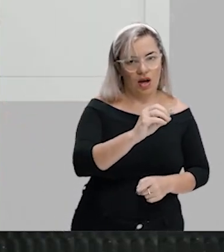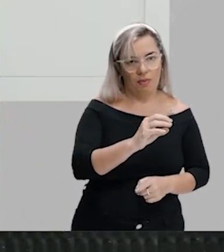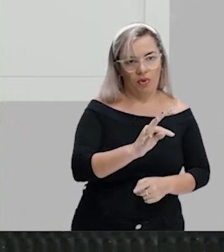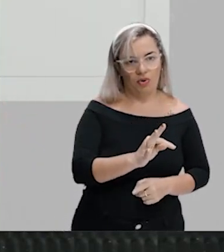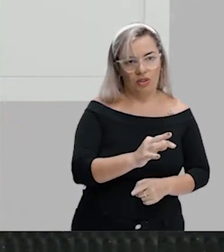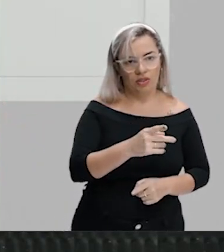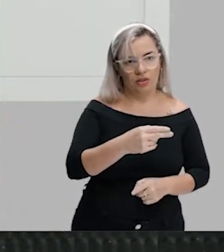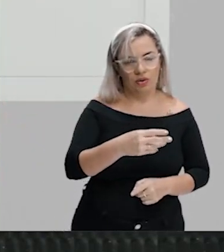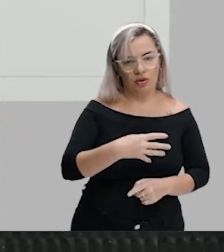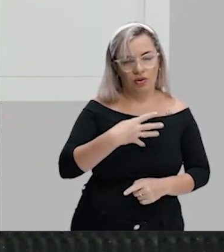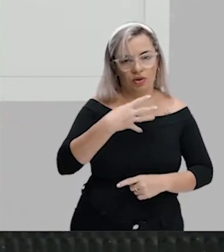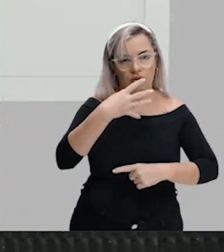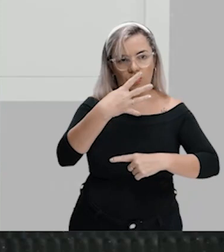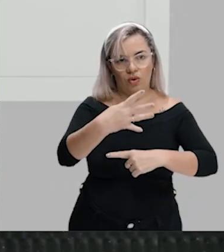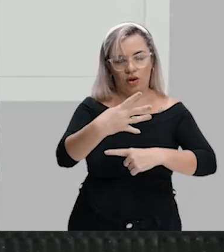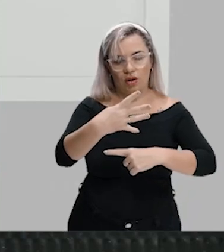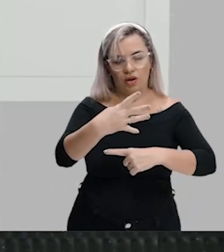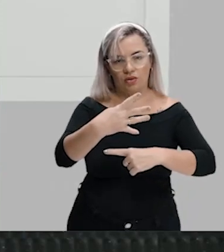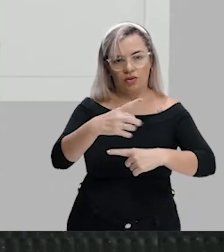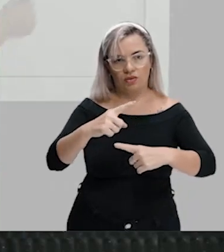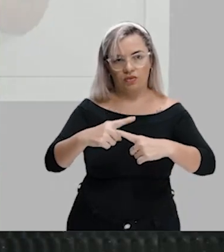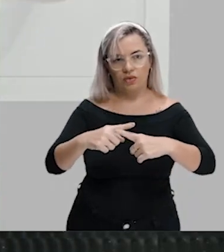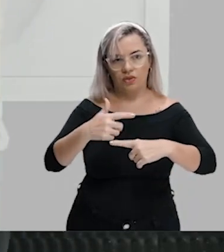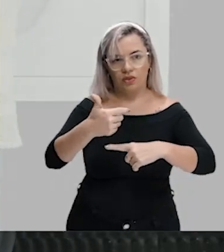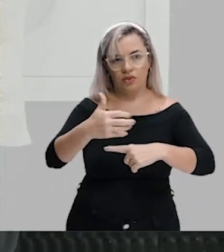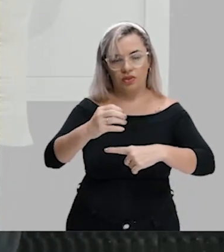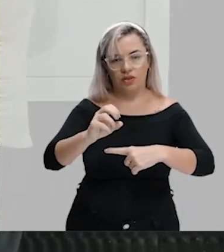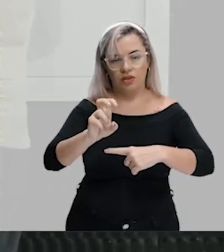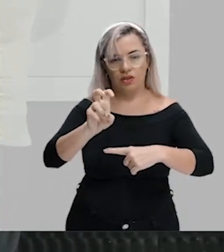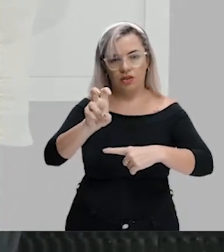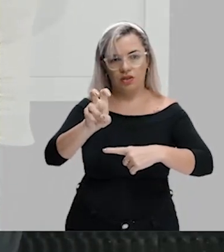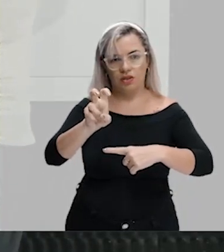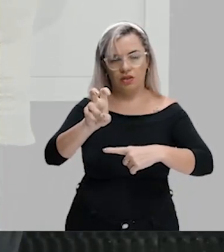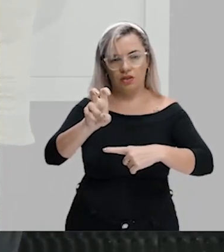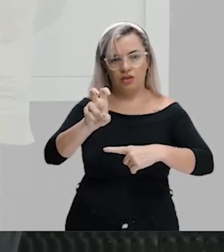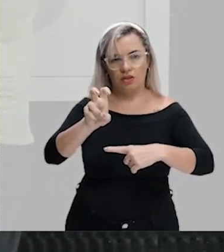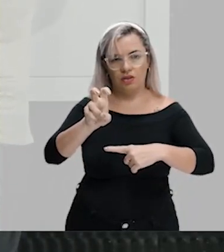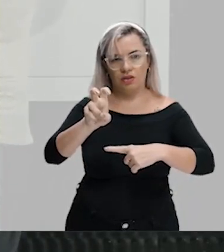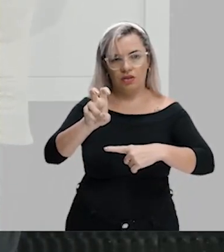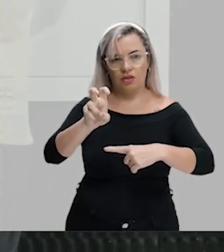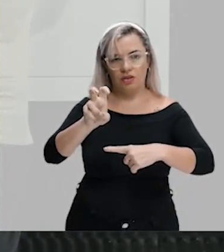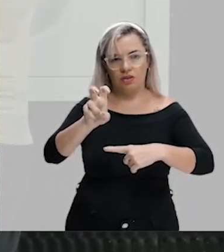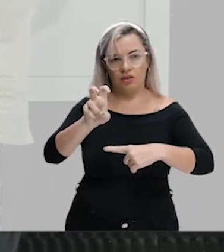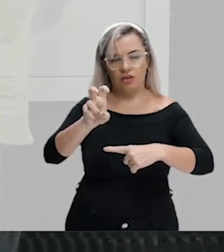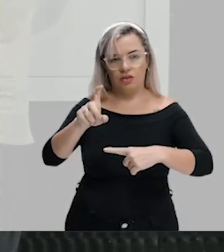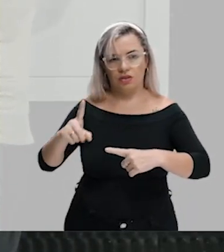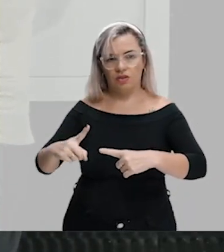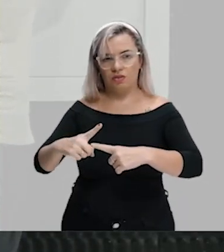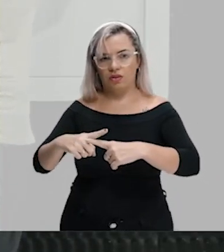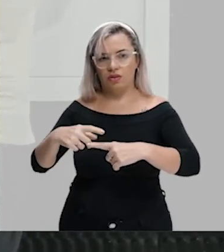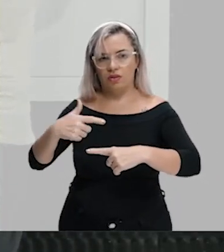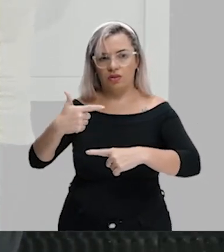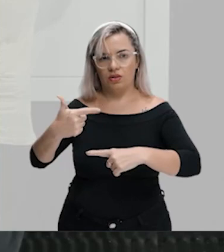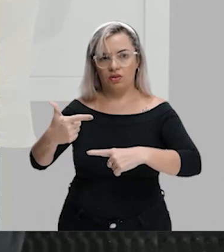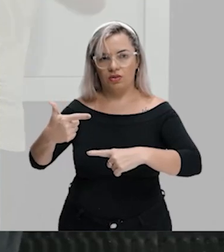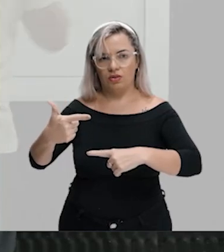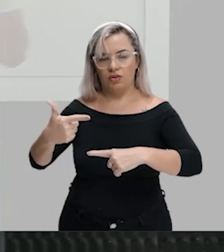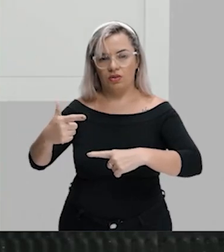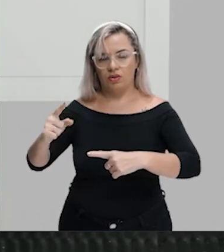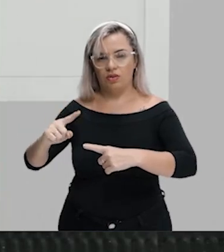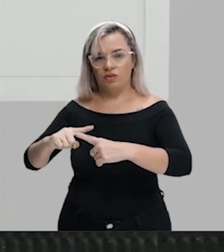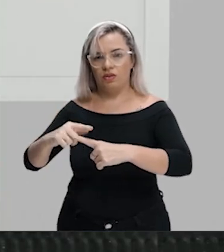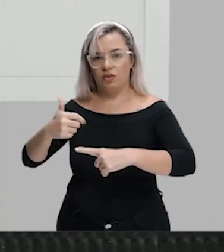à quinta, certo? Vezes 0,2 é 2 vezes 10 a menos